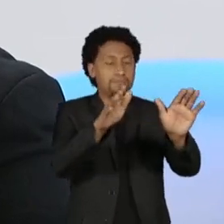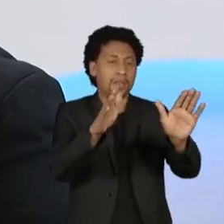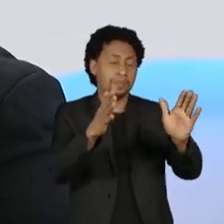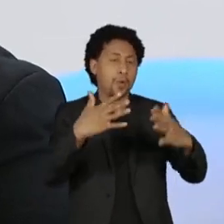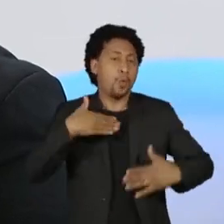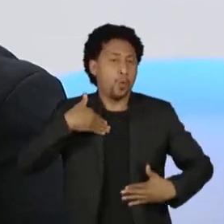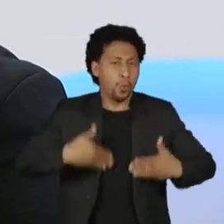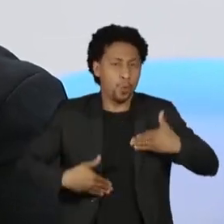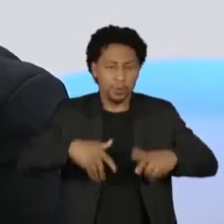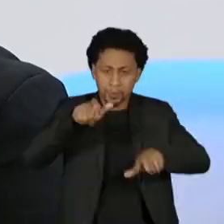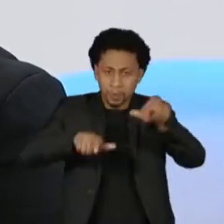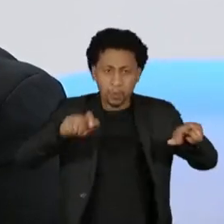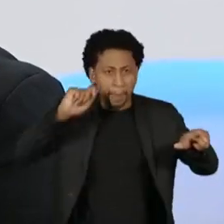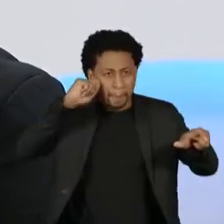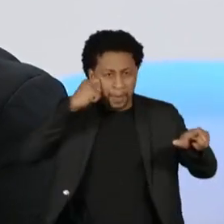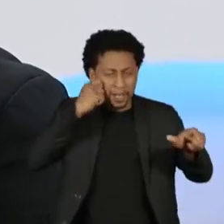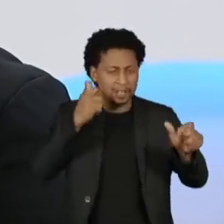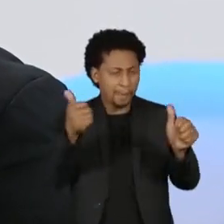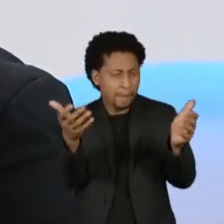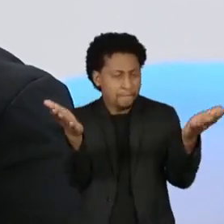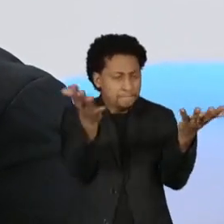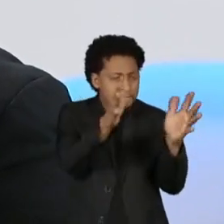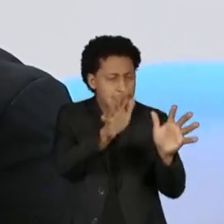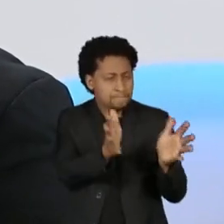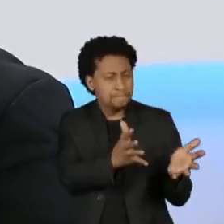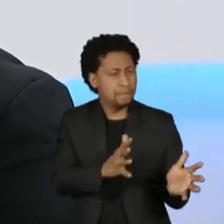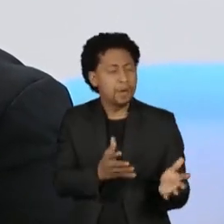nesses espaços sabe é engraçado